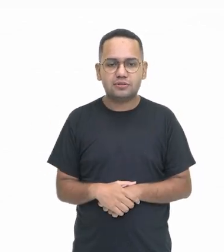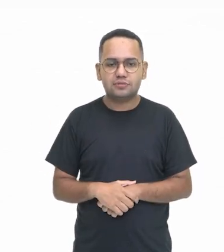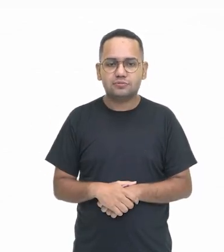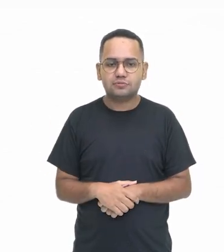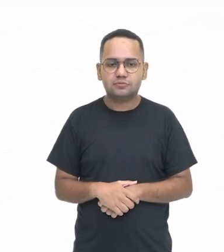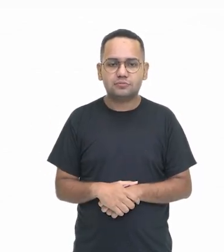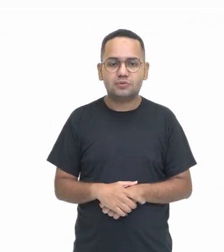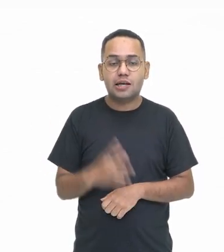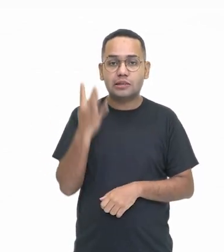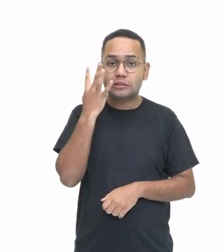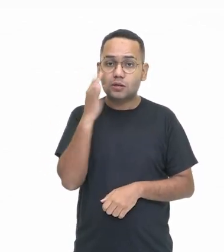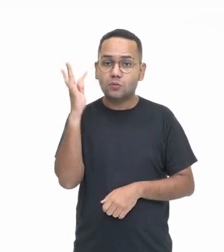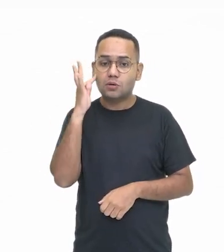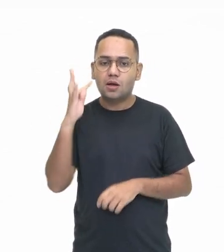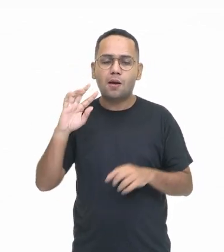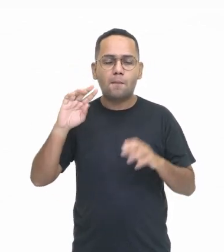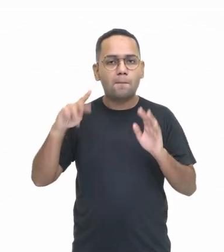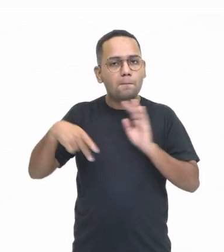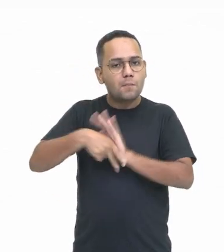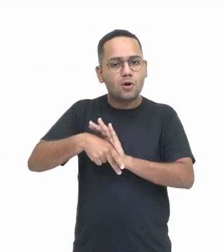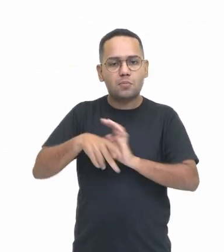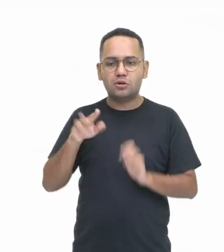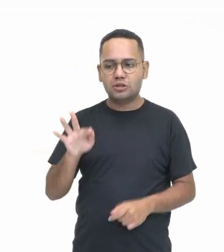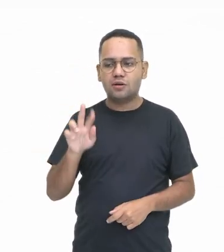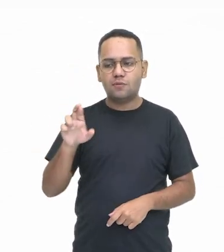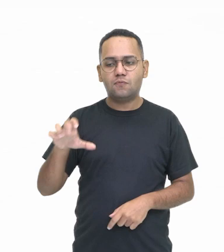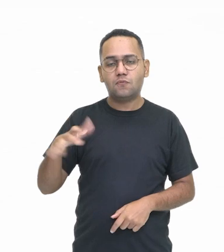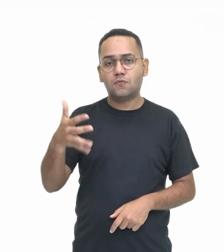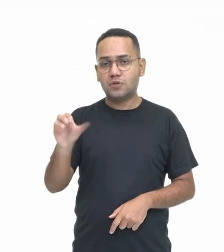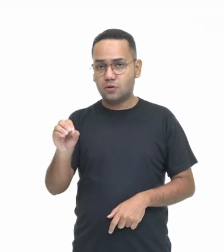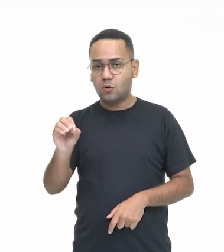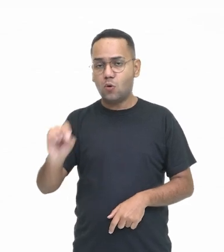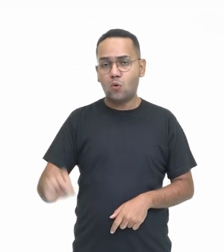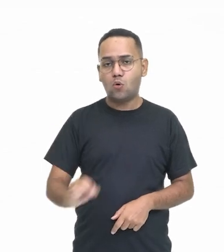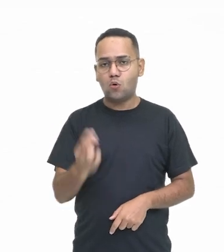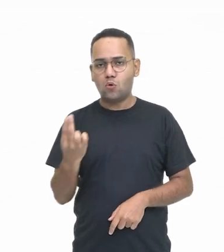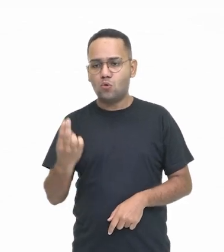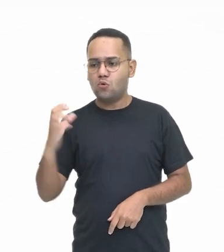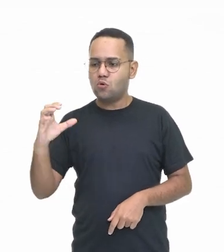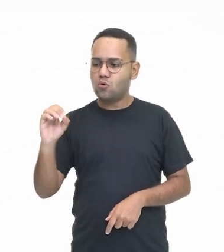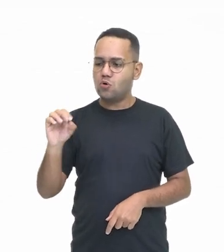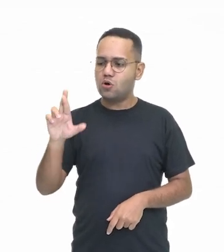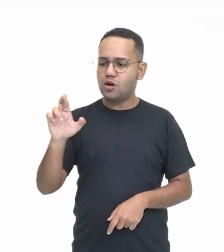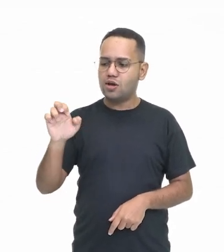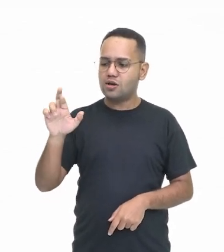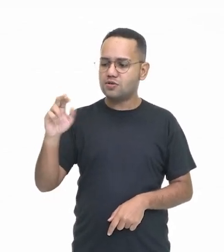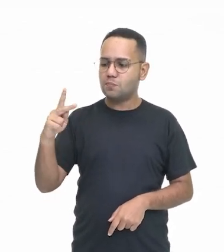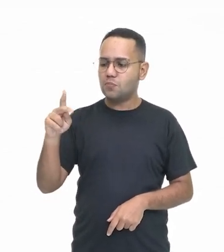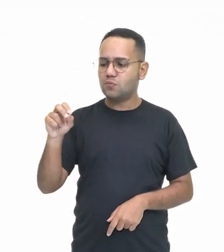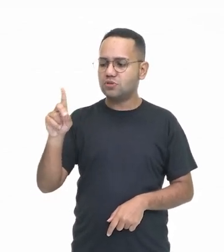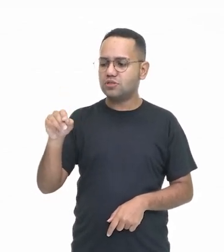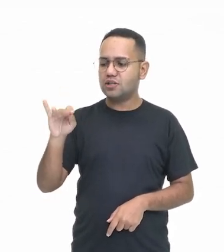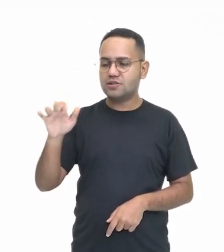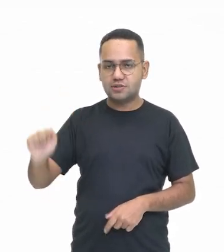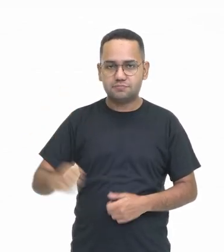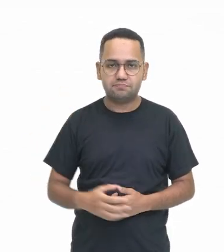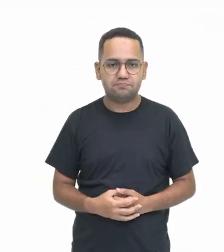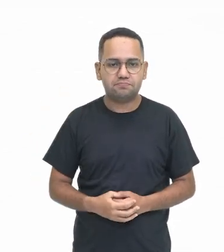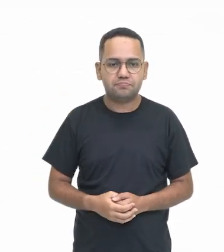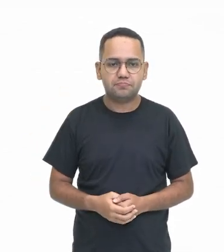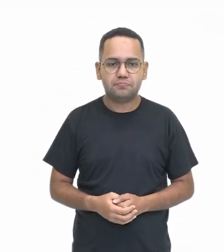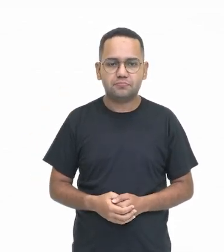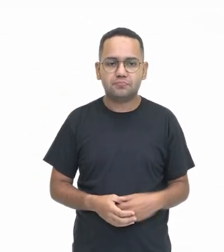função ou, então, lei de correspondência, tá? Que é exatamente essa expressão aí, ó, P igual